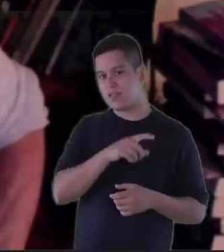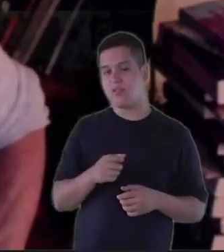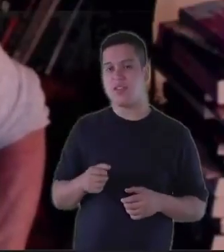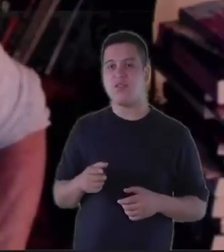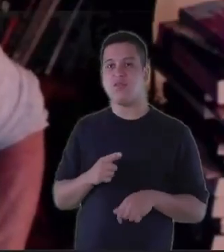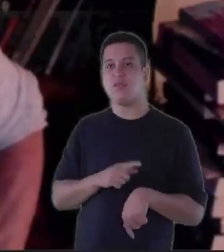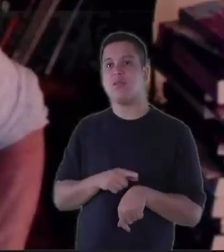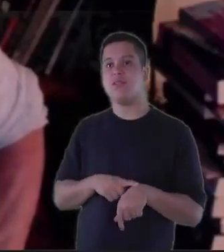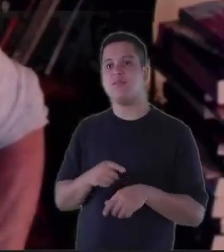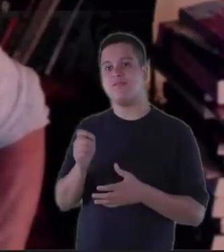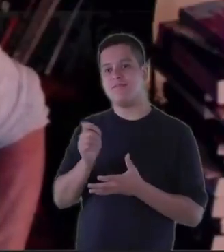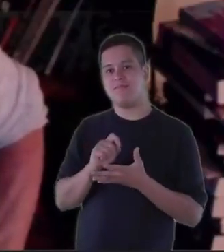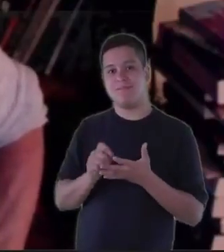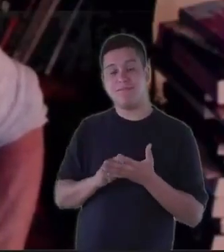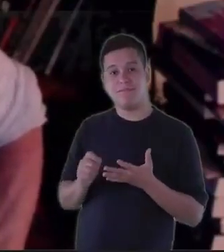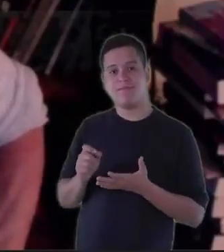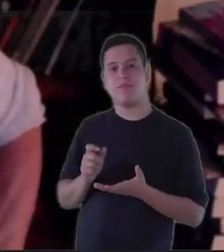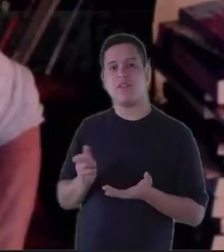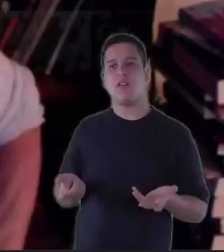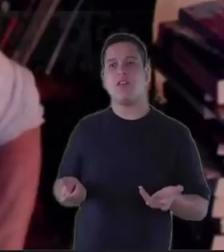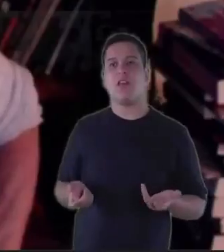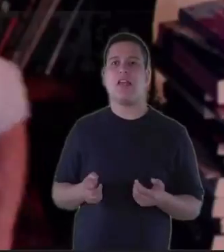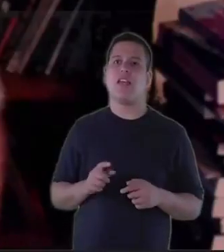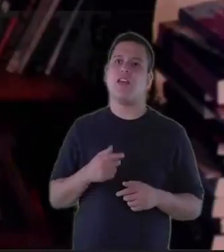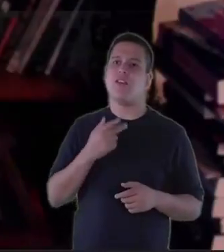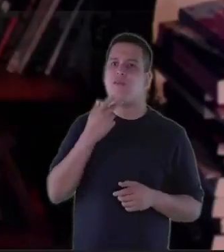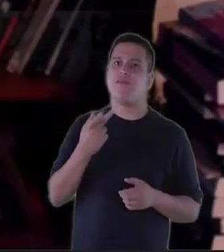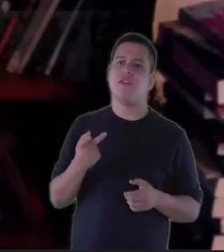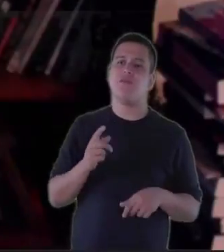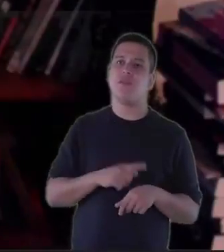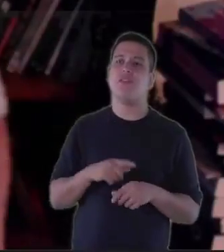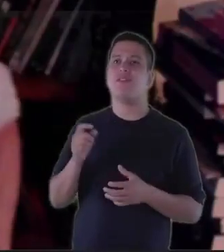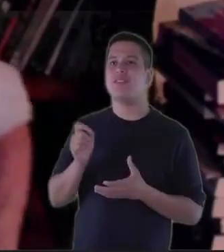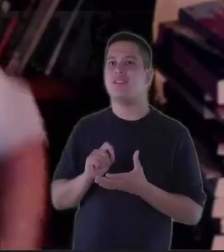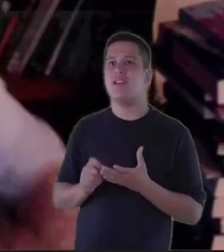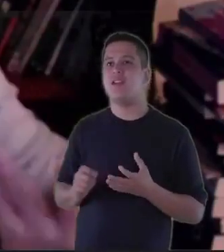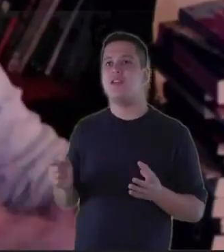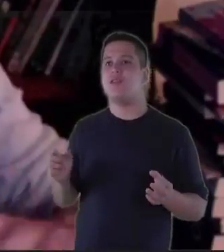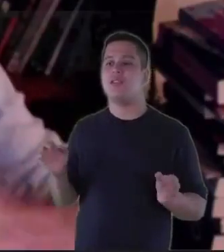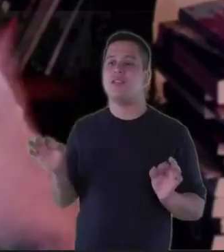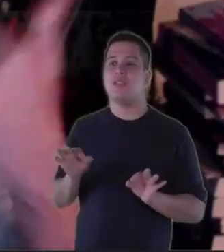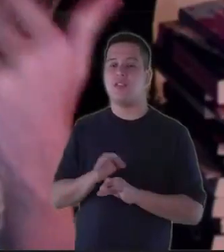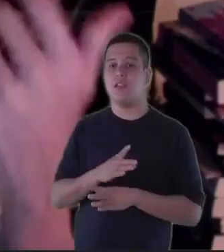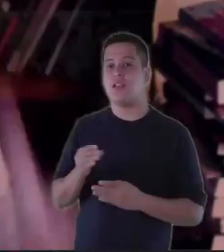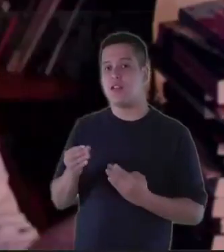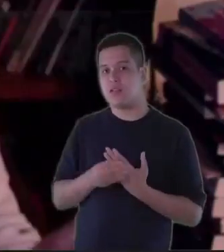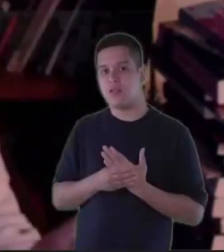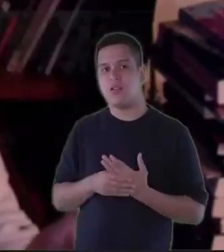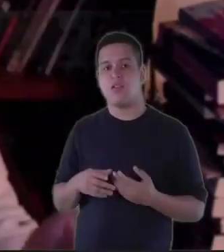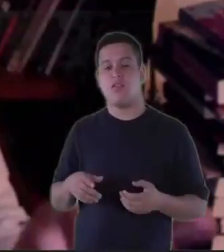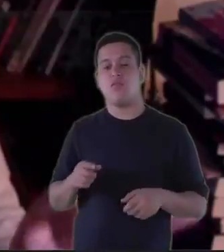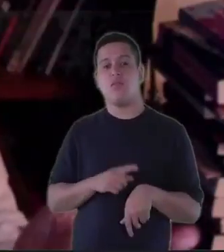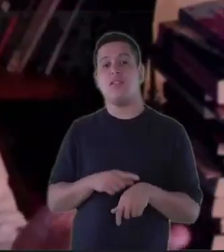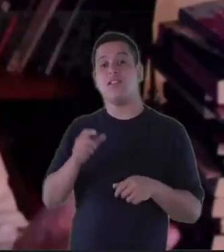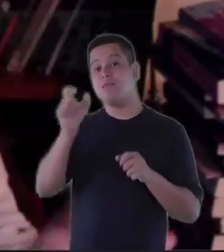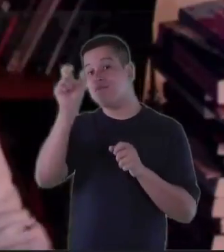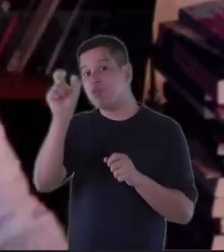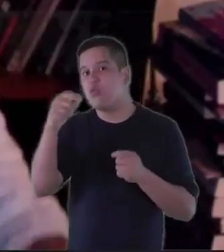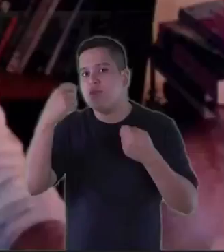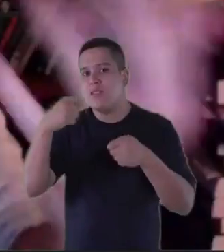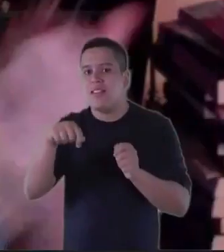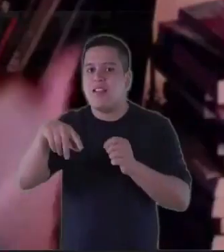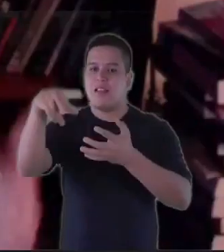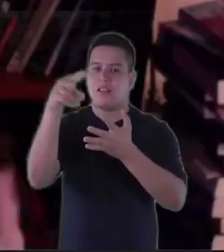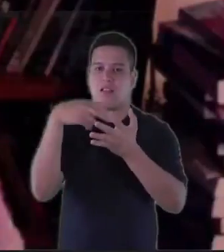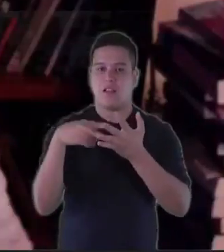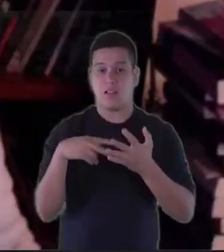que... Eu não digo nem que terminou o livro, mas saber a hora em que é preciso que esse livro seja lido por outras pessoas, que